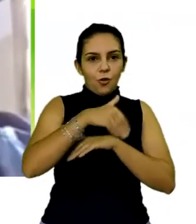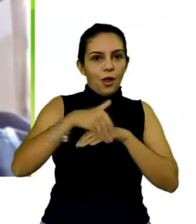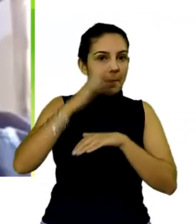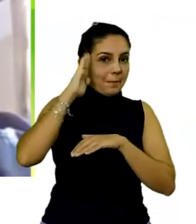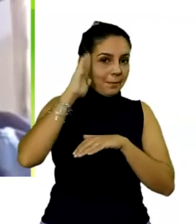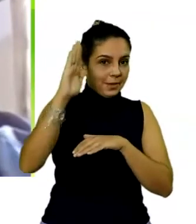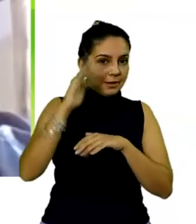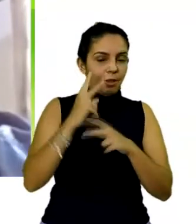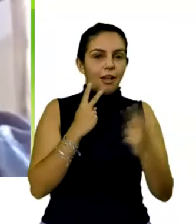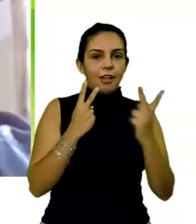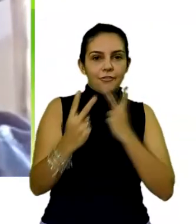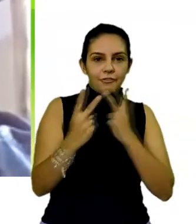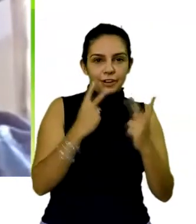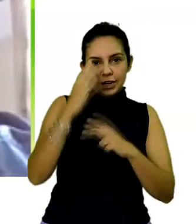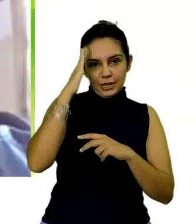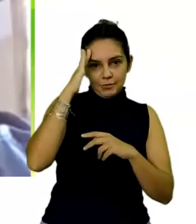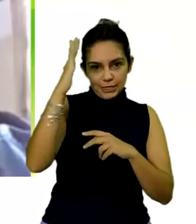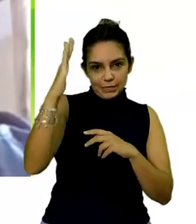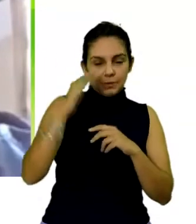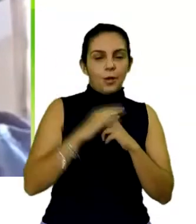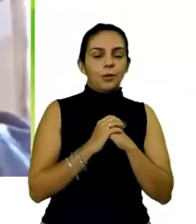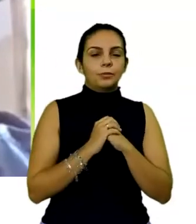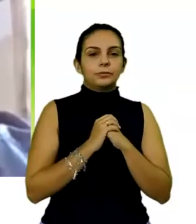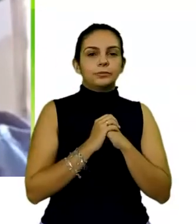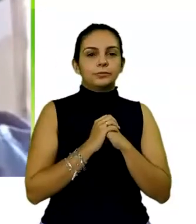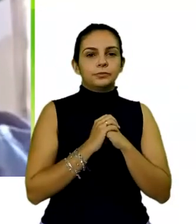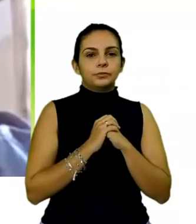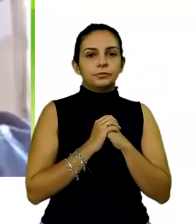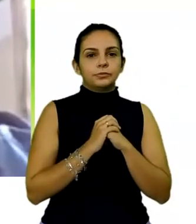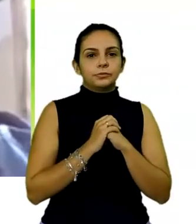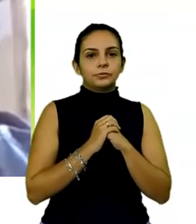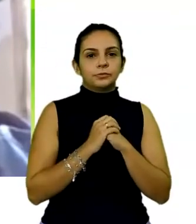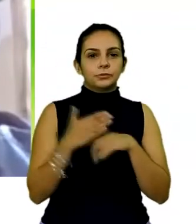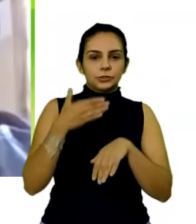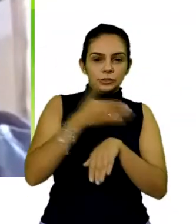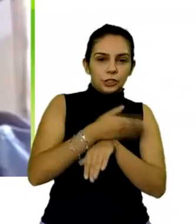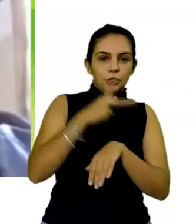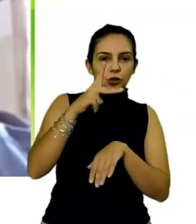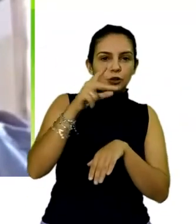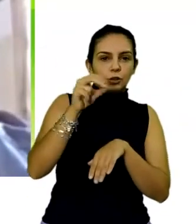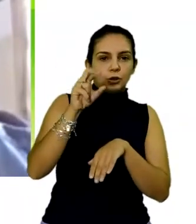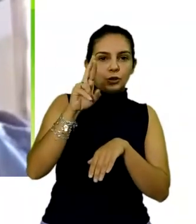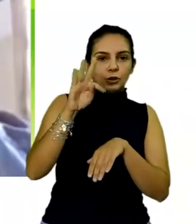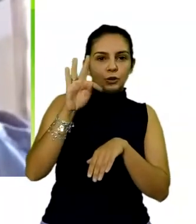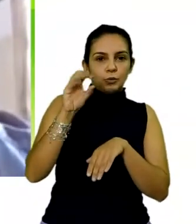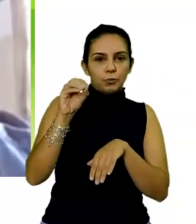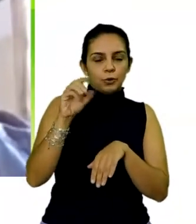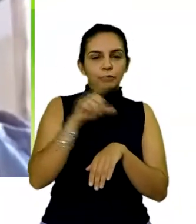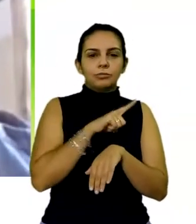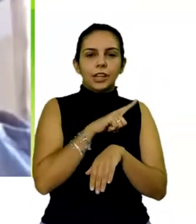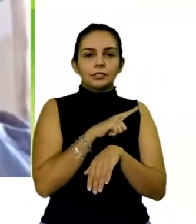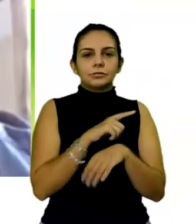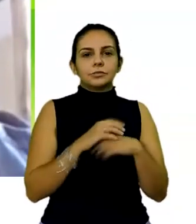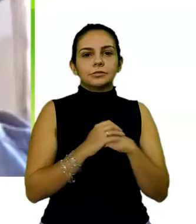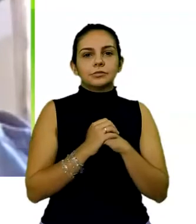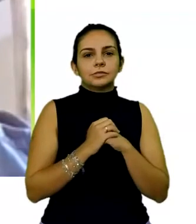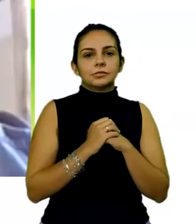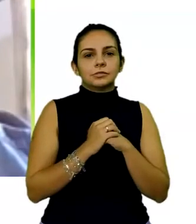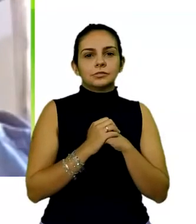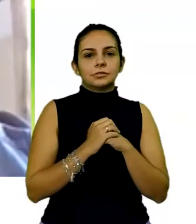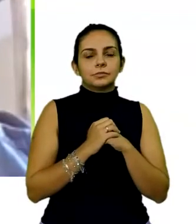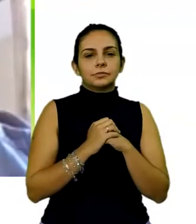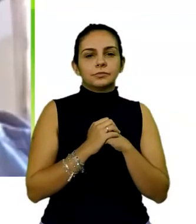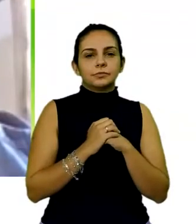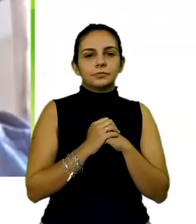principais, as avenidas principais, né? Na entrada do porto de Copenhague tem lá a